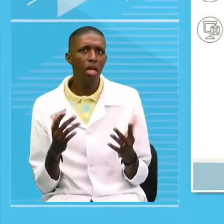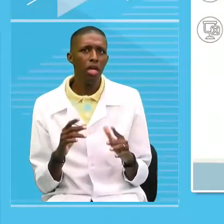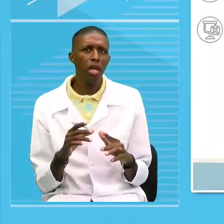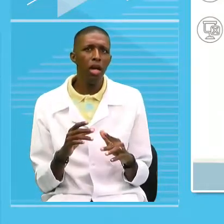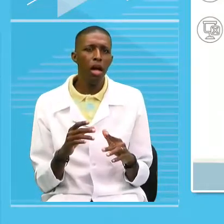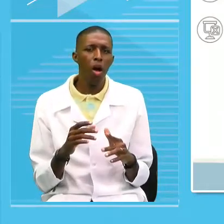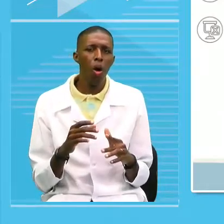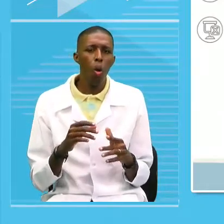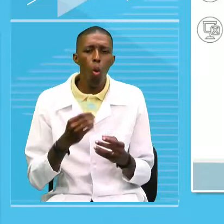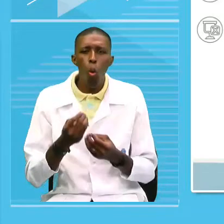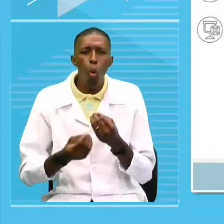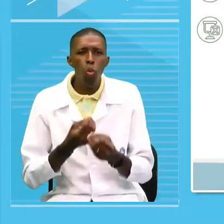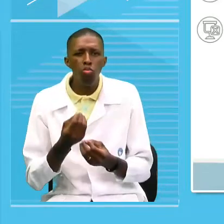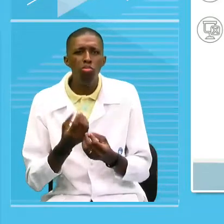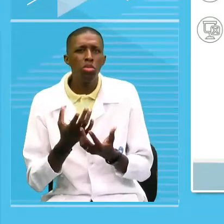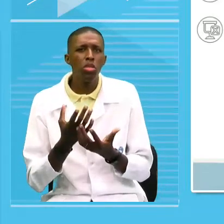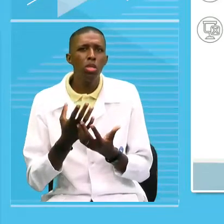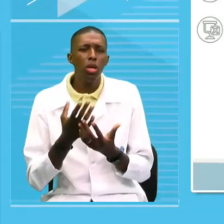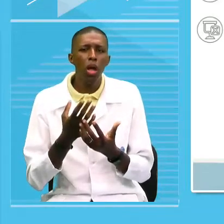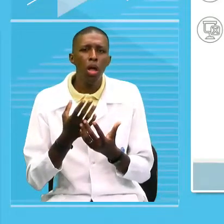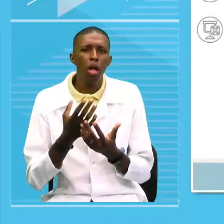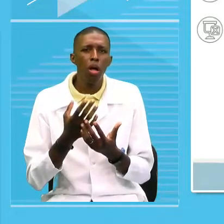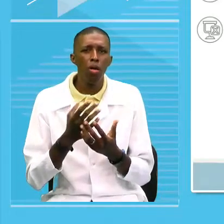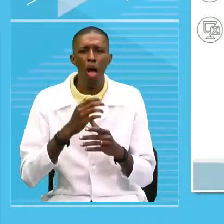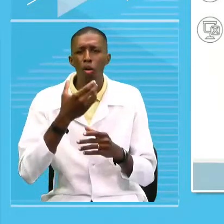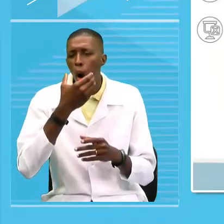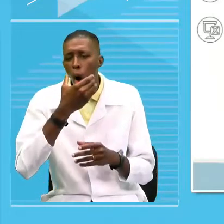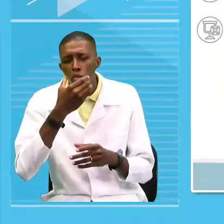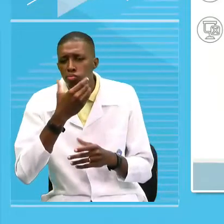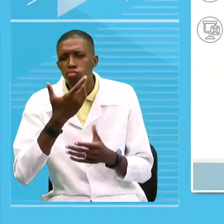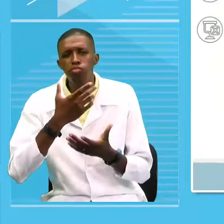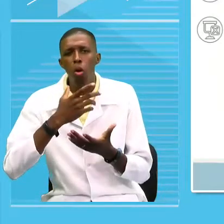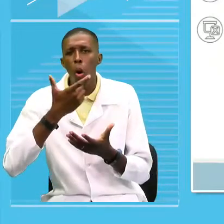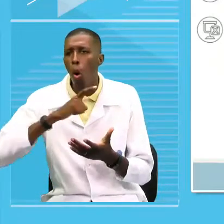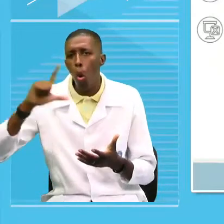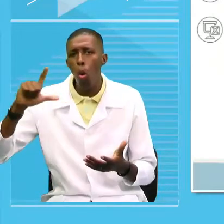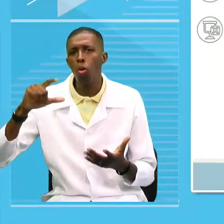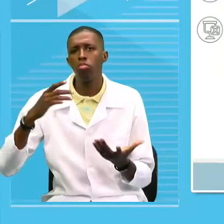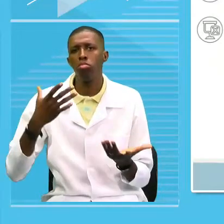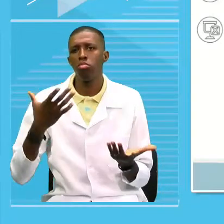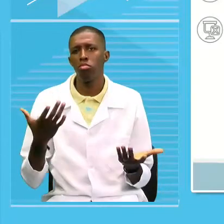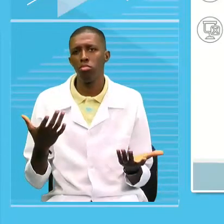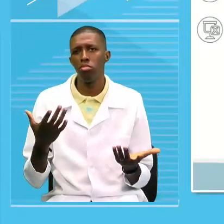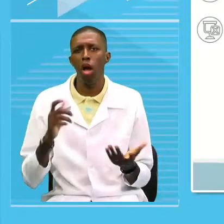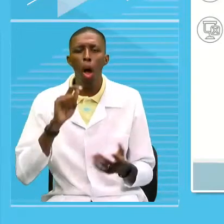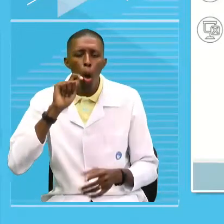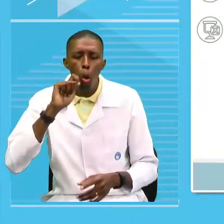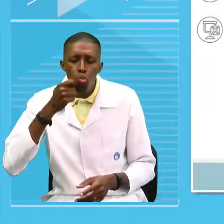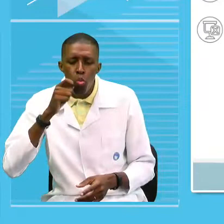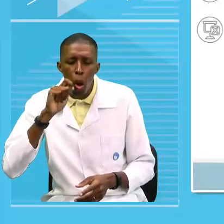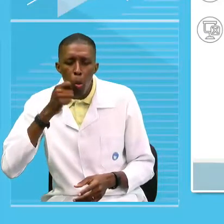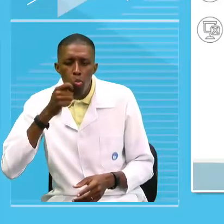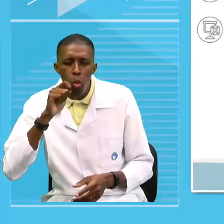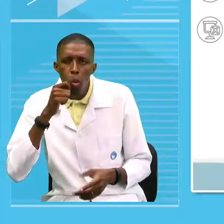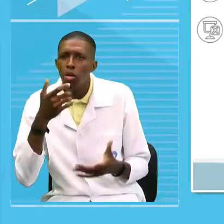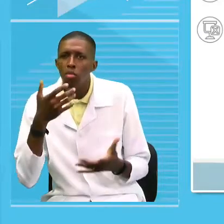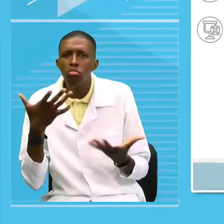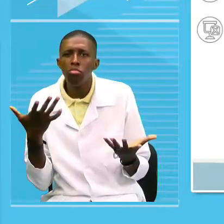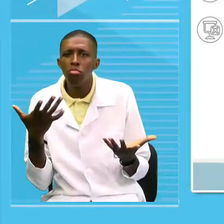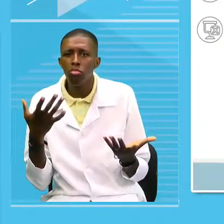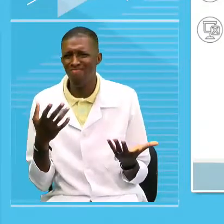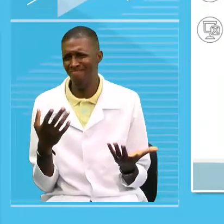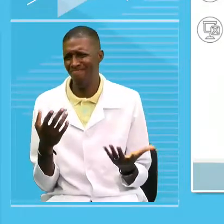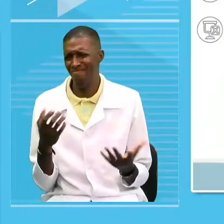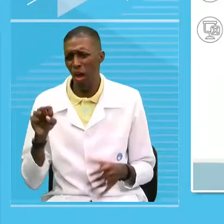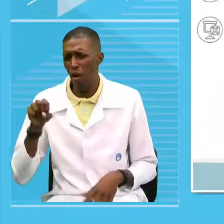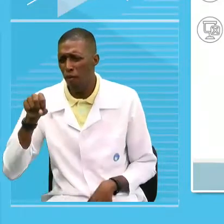nossa imunidade a gente sabe que existem algumas pessoas que acreditam né na água com limão mas gente é um